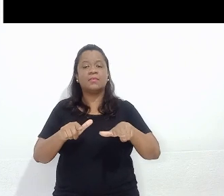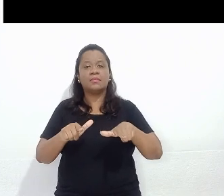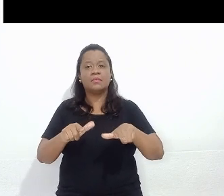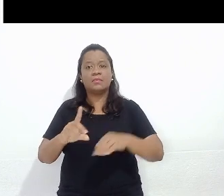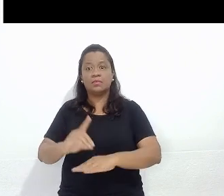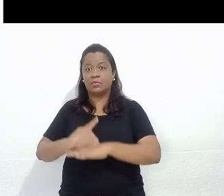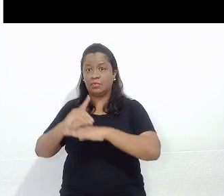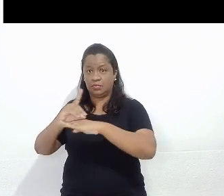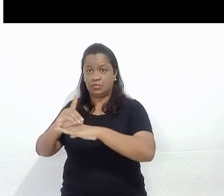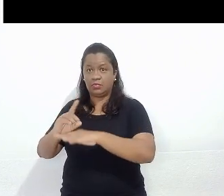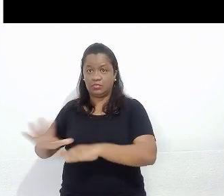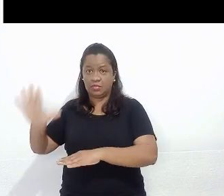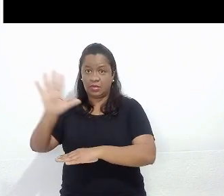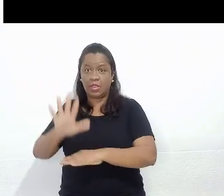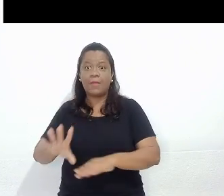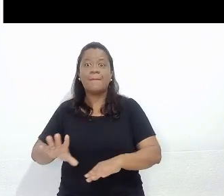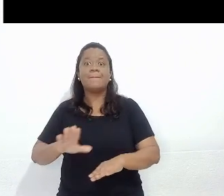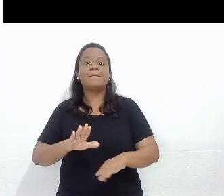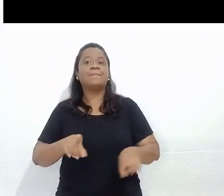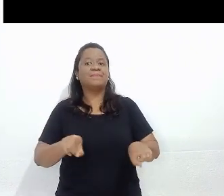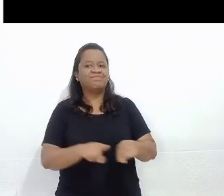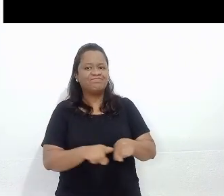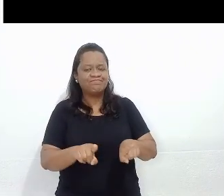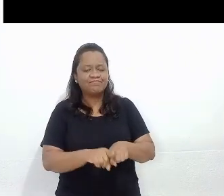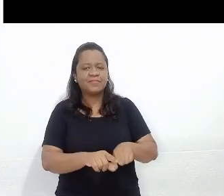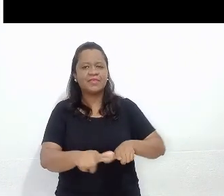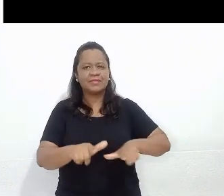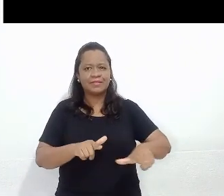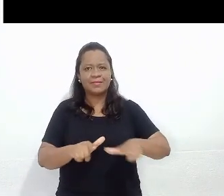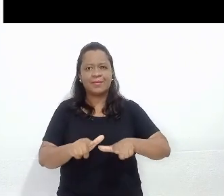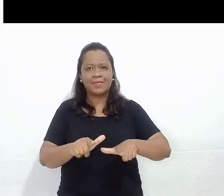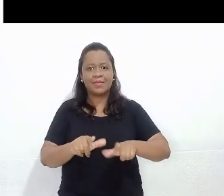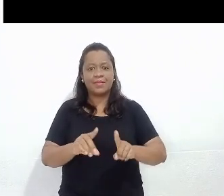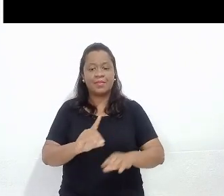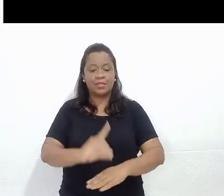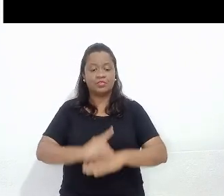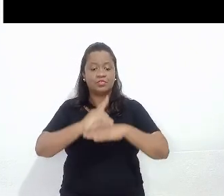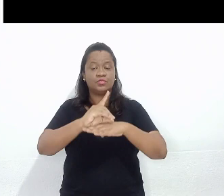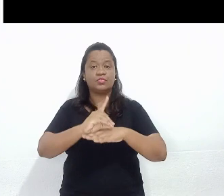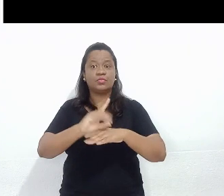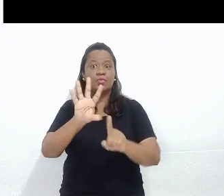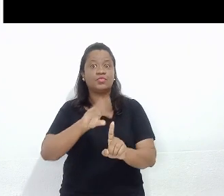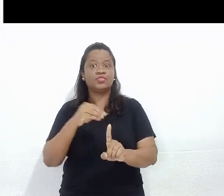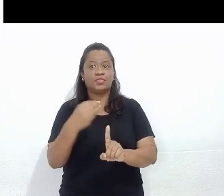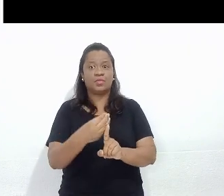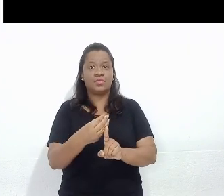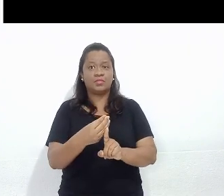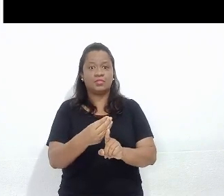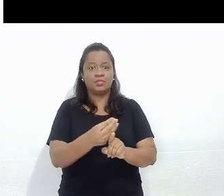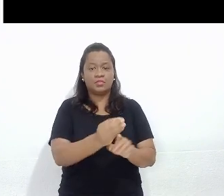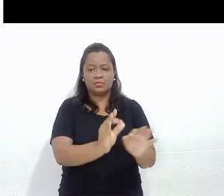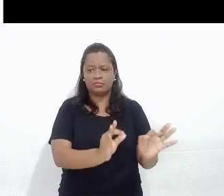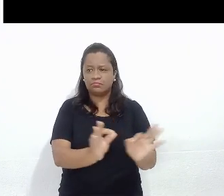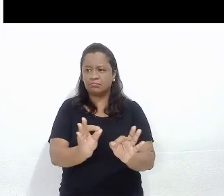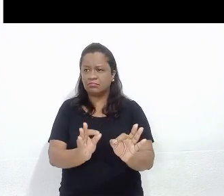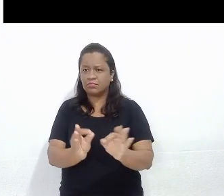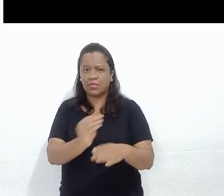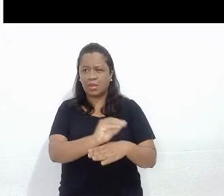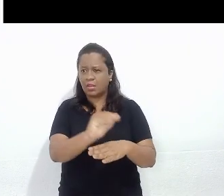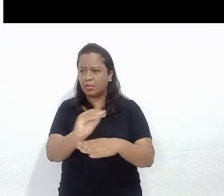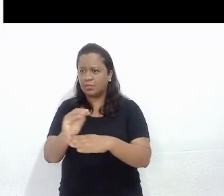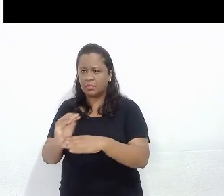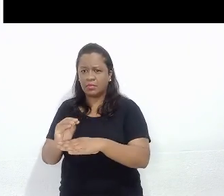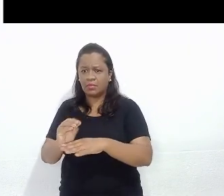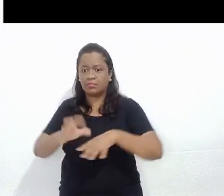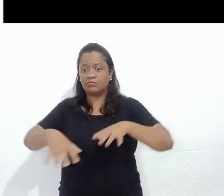geral, mas ele também trabalha ligado ao diretor de arte, que é o cara que está cuidando de cenário e figurino. E a gente falou isso